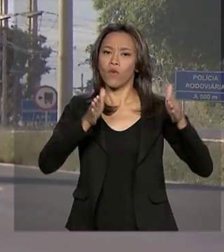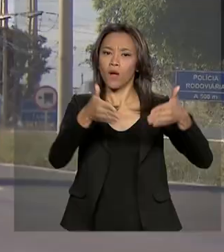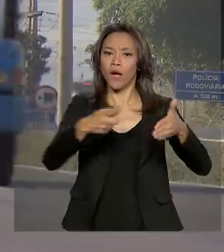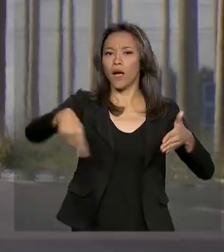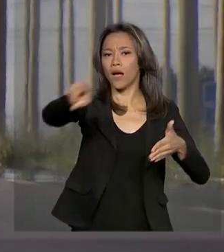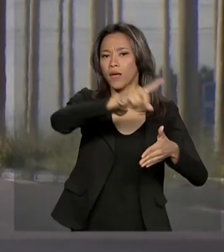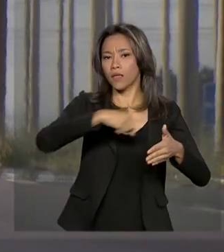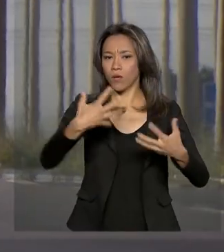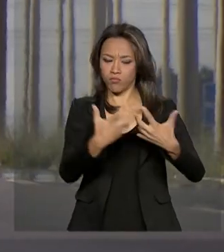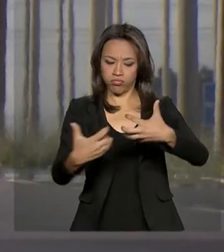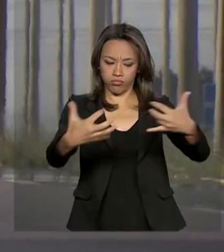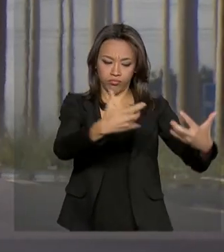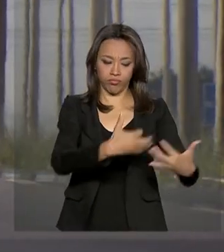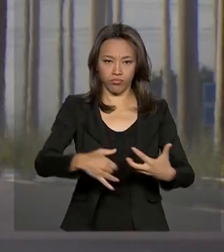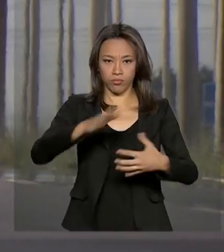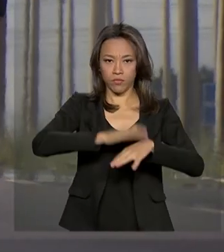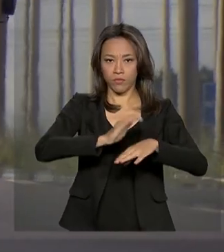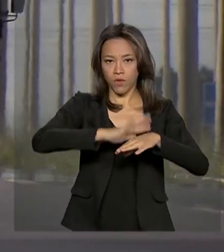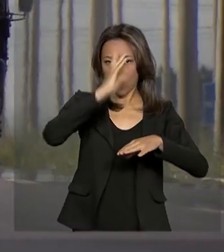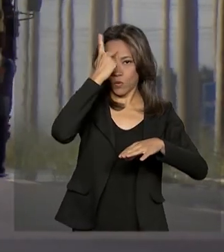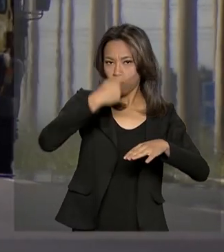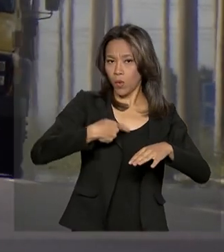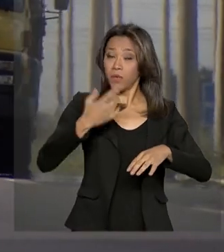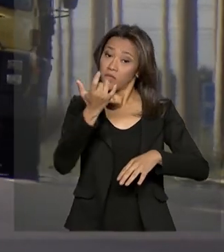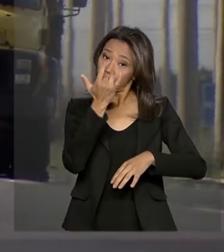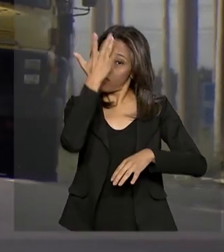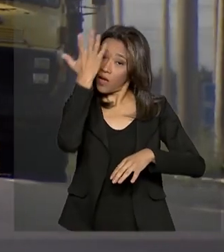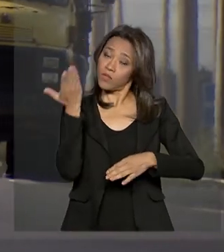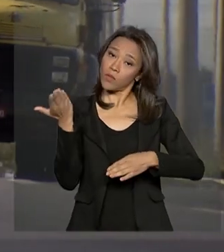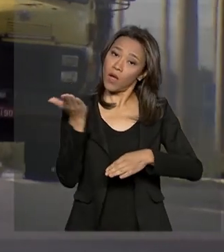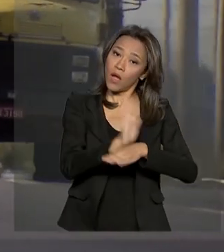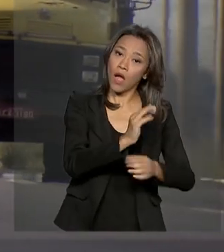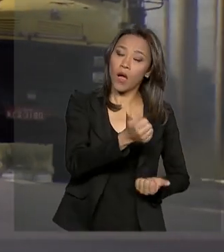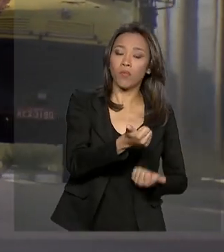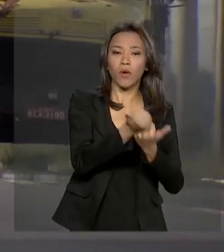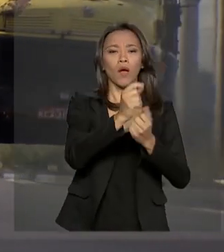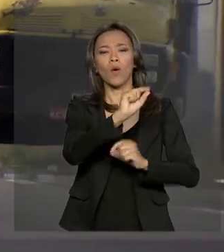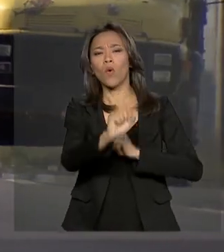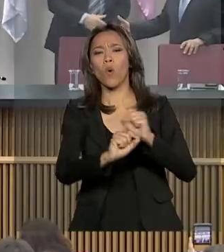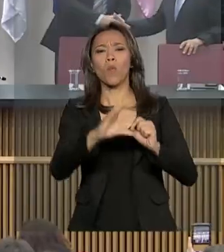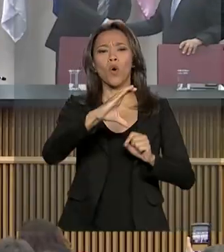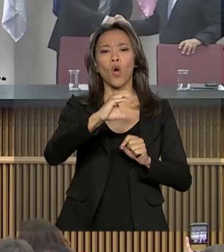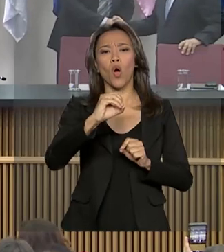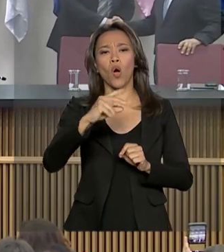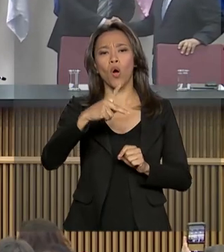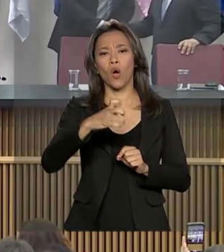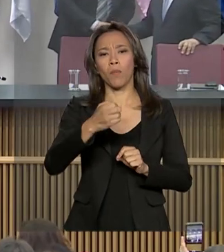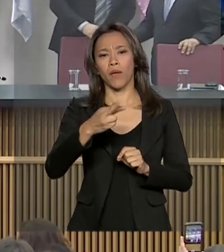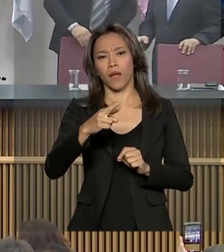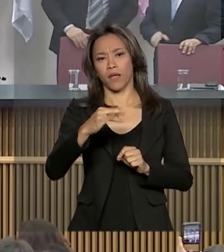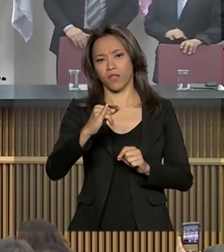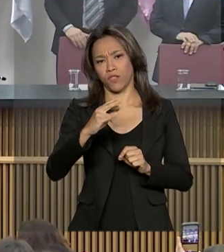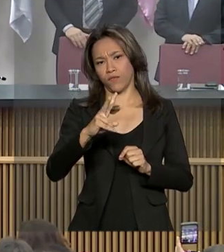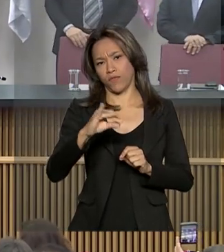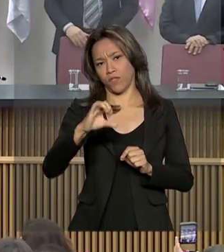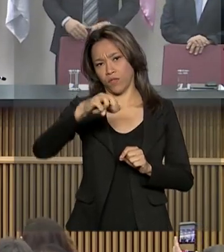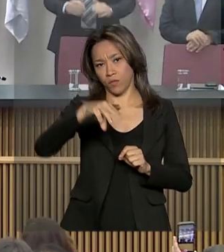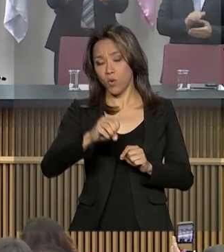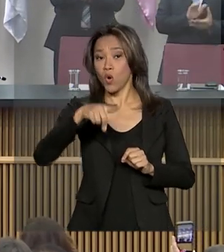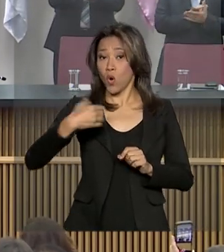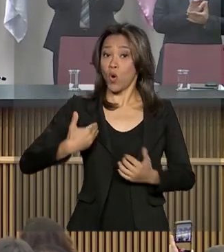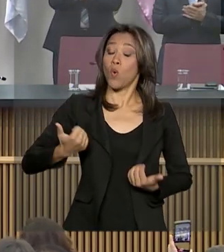autônomos e tem como foco facilitar a vida da categoria por meio do cooperativismo. O Roda Bem Caminhoneiro prevê